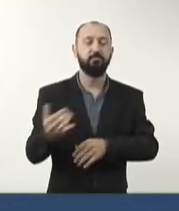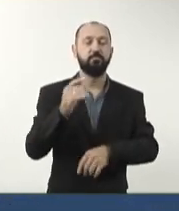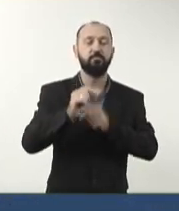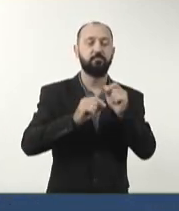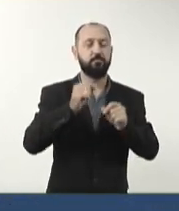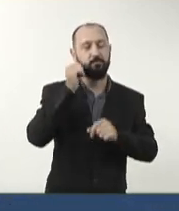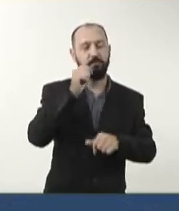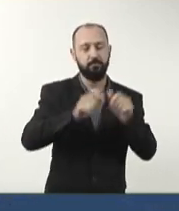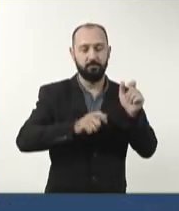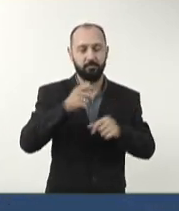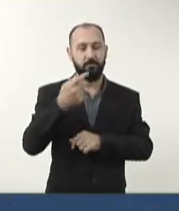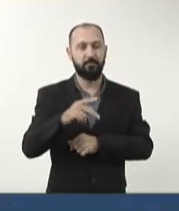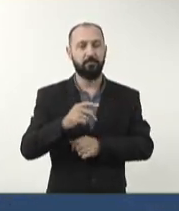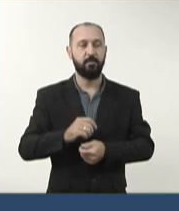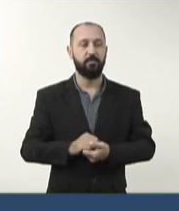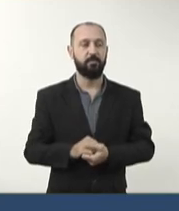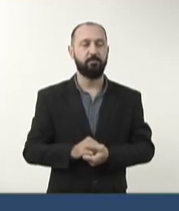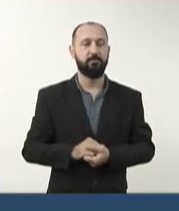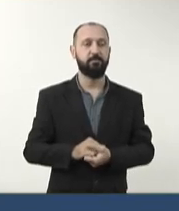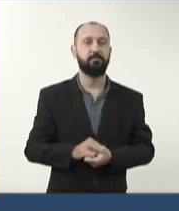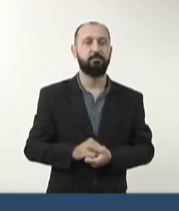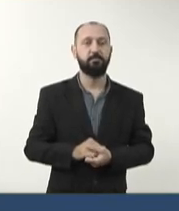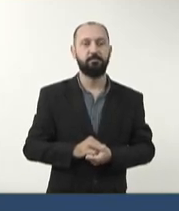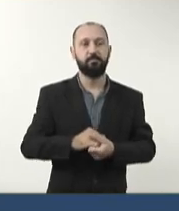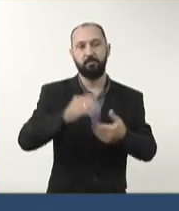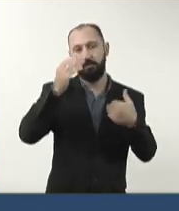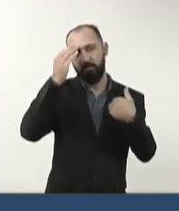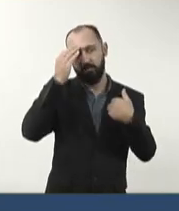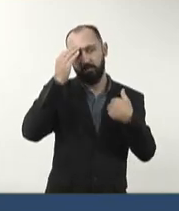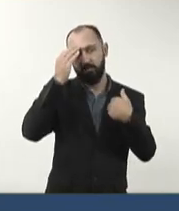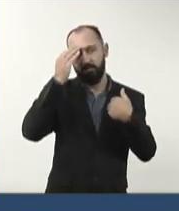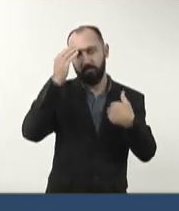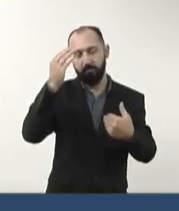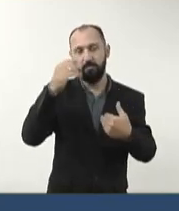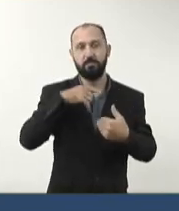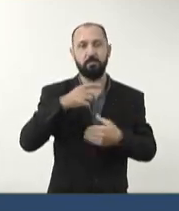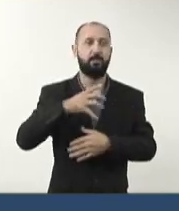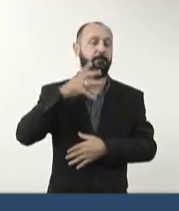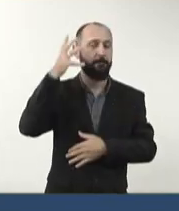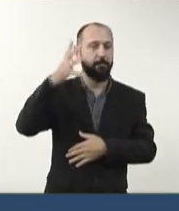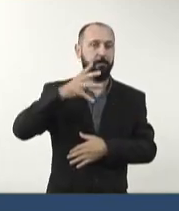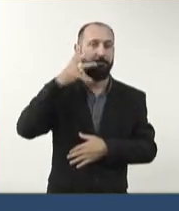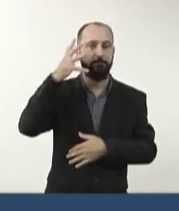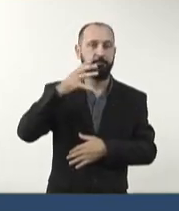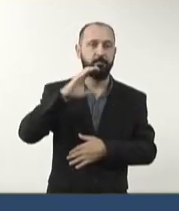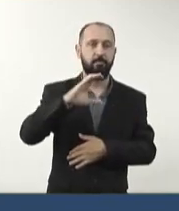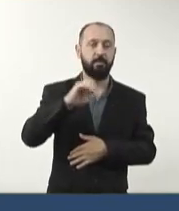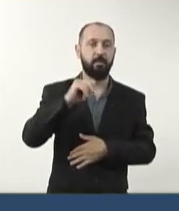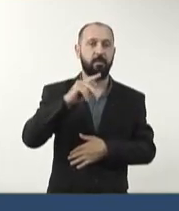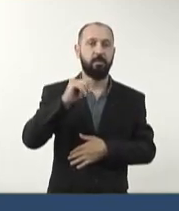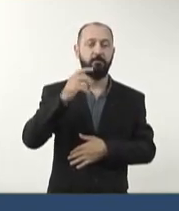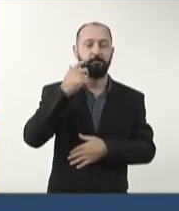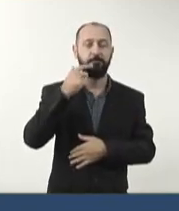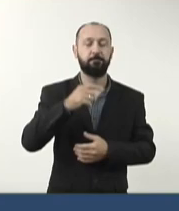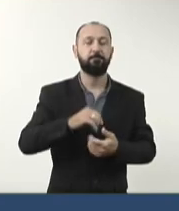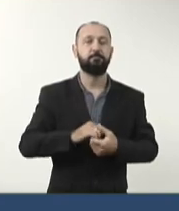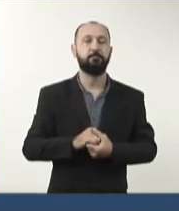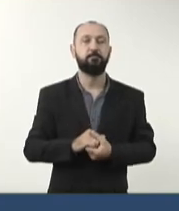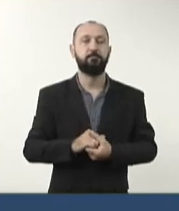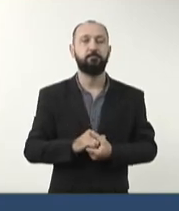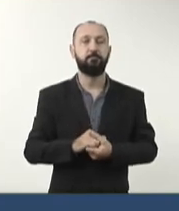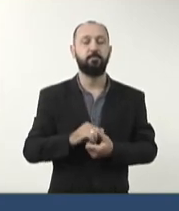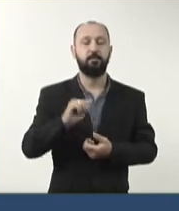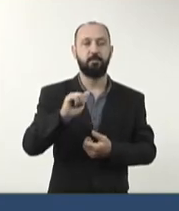para todas as mulheres que estavam lá. Agradecer também às nossas palestrantes, Cacá Ribeiro e